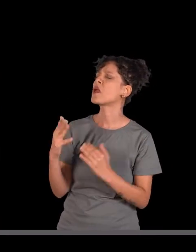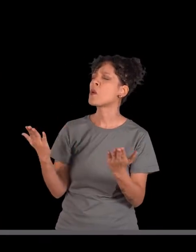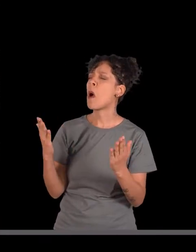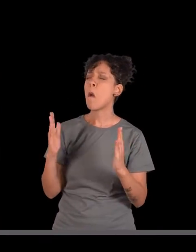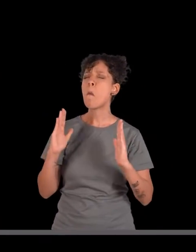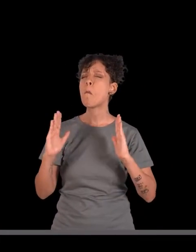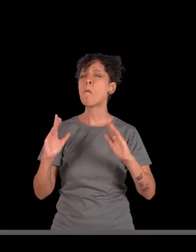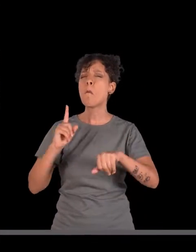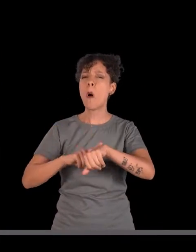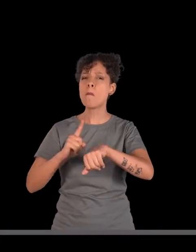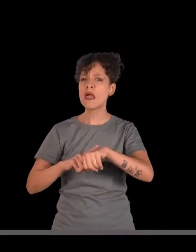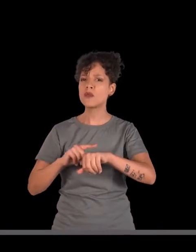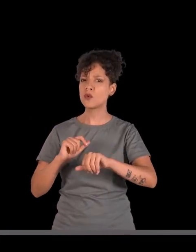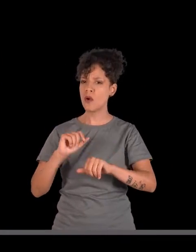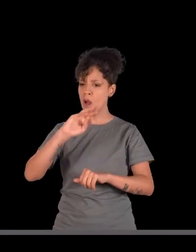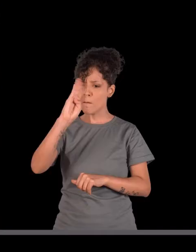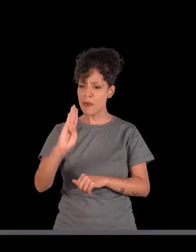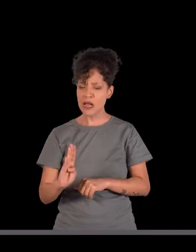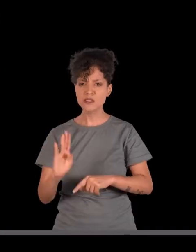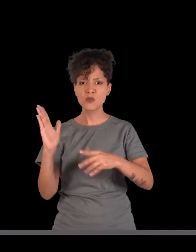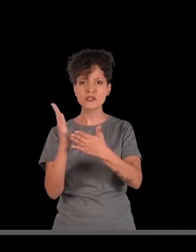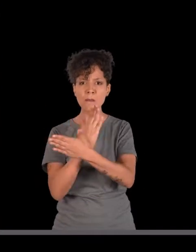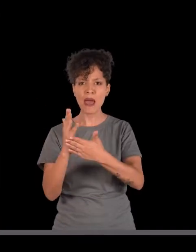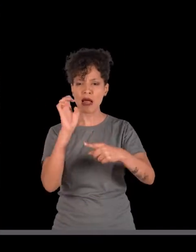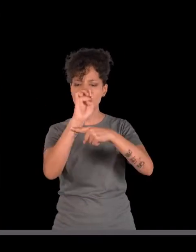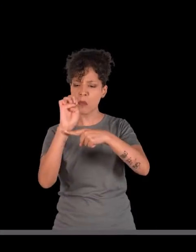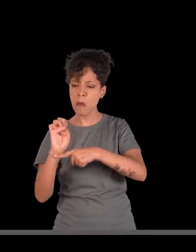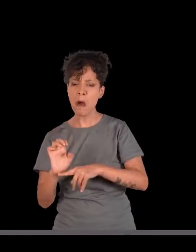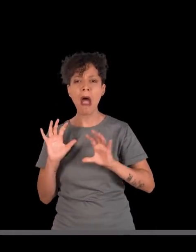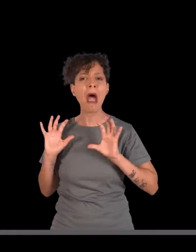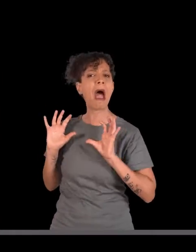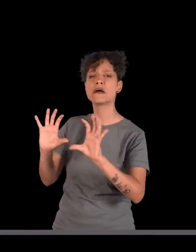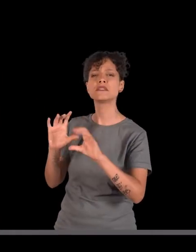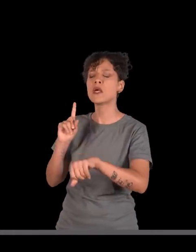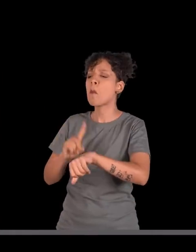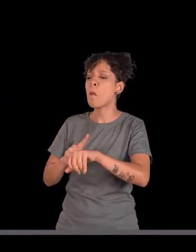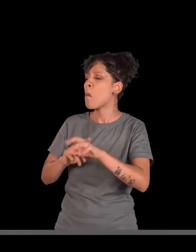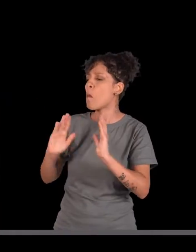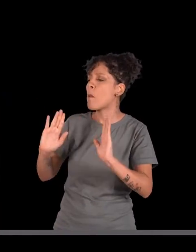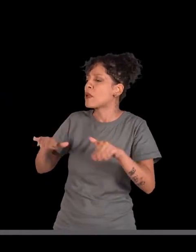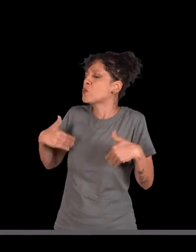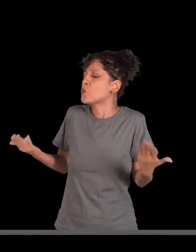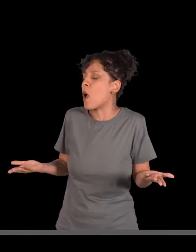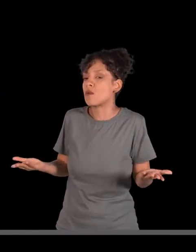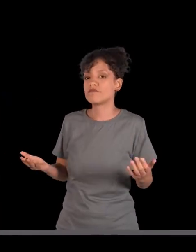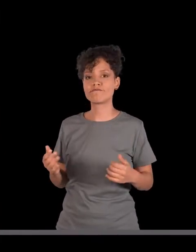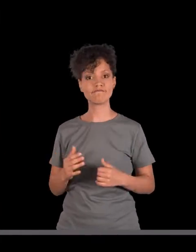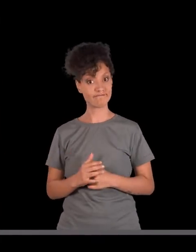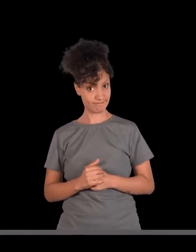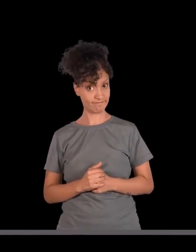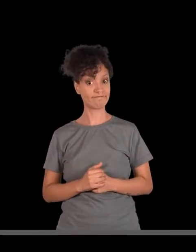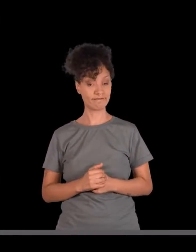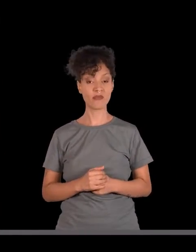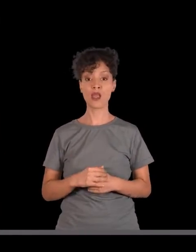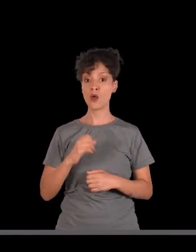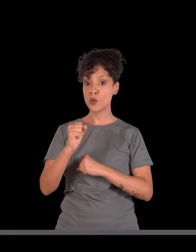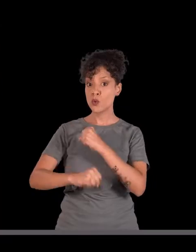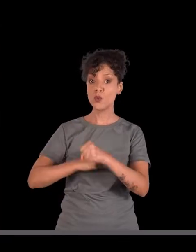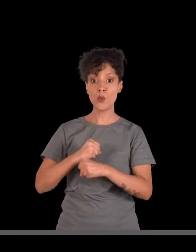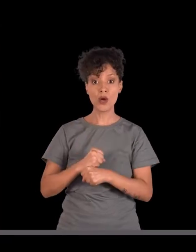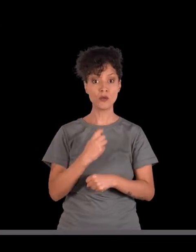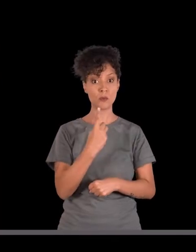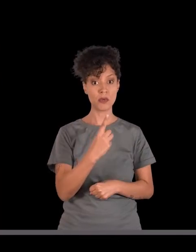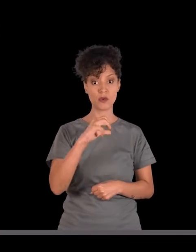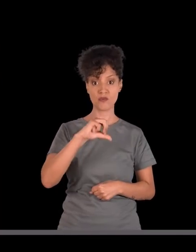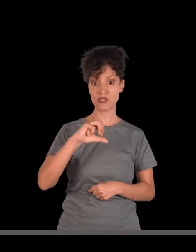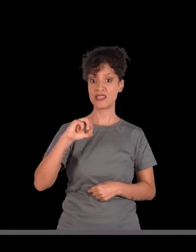se tornou esse território exato? Esse território ele chegou a ser formado, o Brasil passou a ter todo esse território no ano